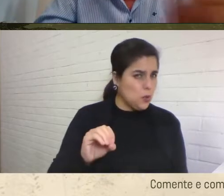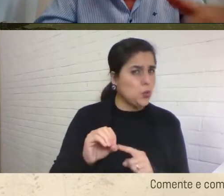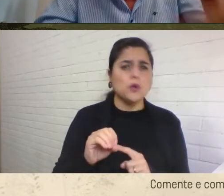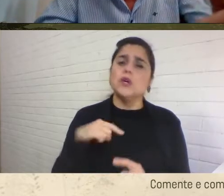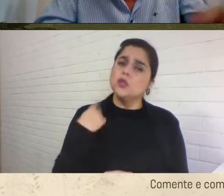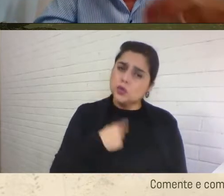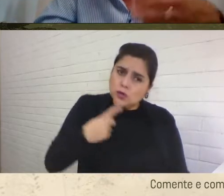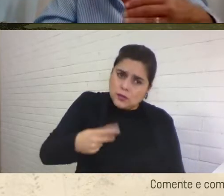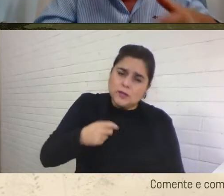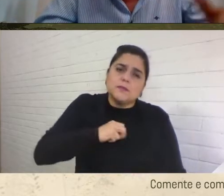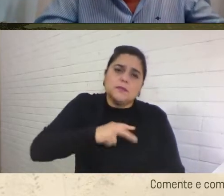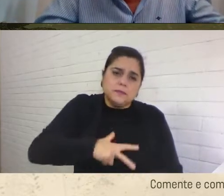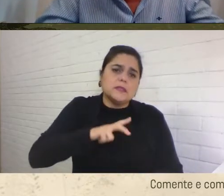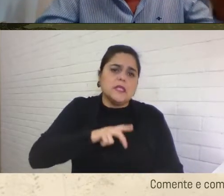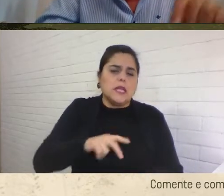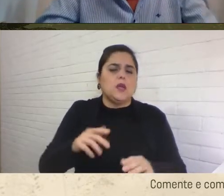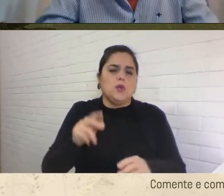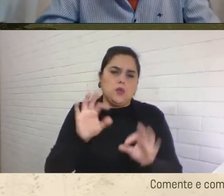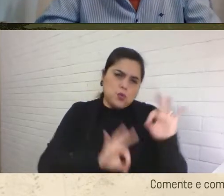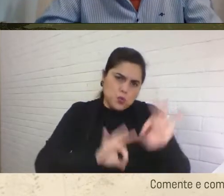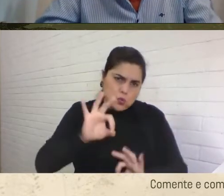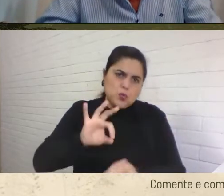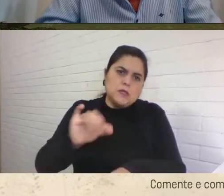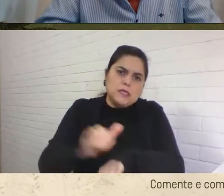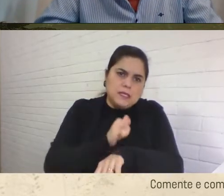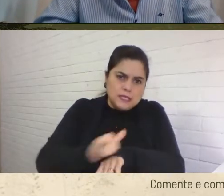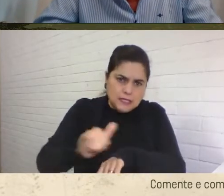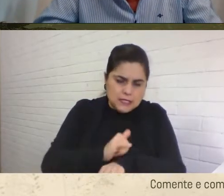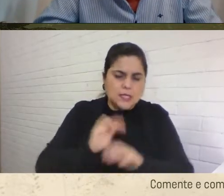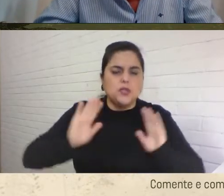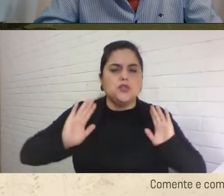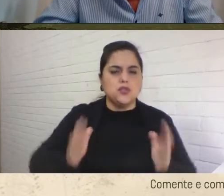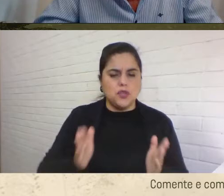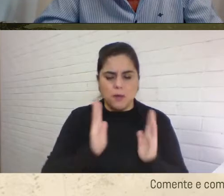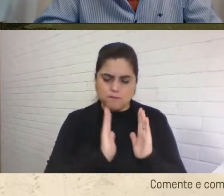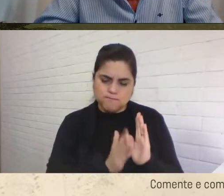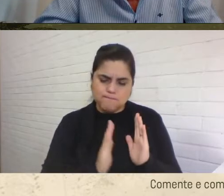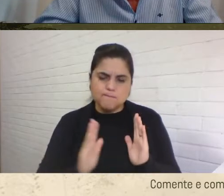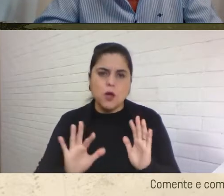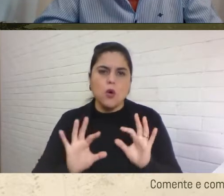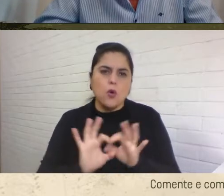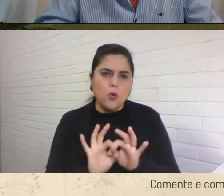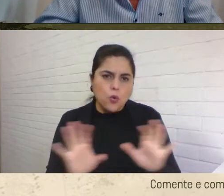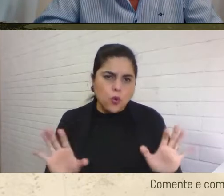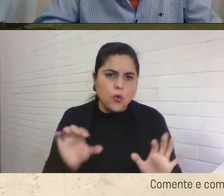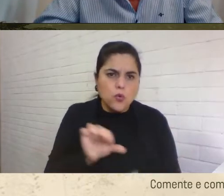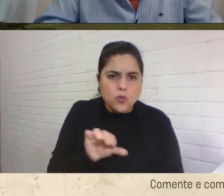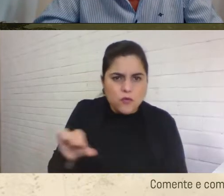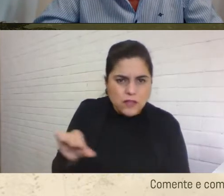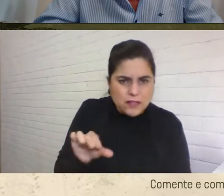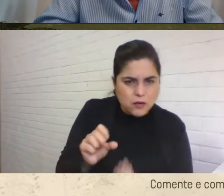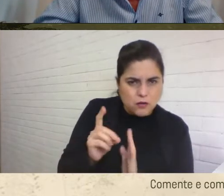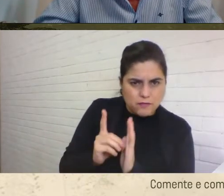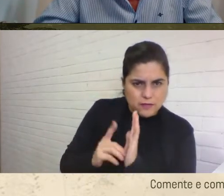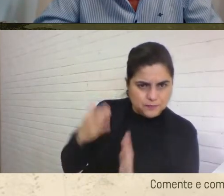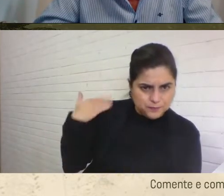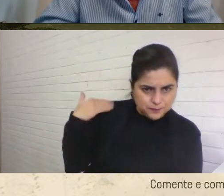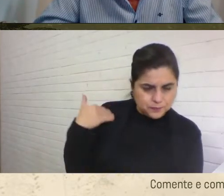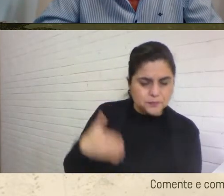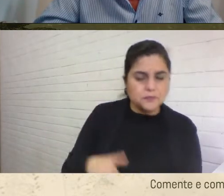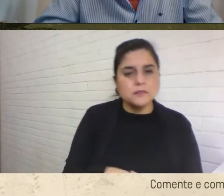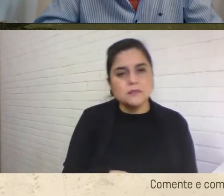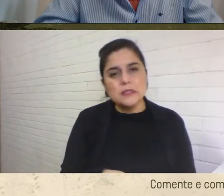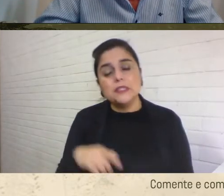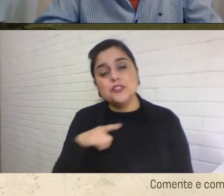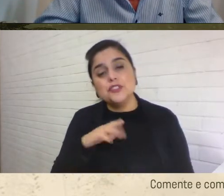plano estratégico atual, que deu sequência à tal estratégia inaugural de 99, que é elaborado em termos